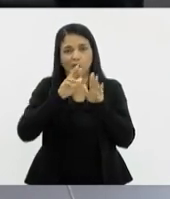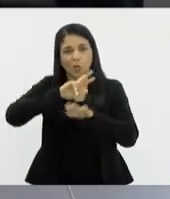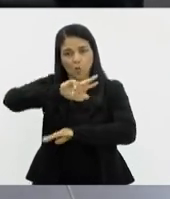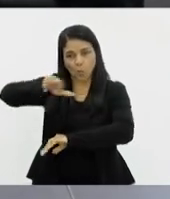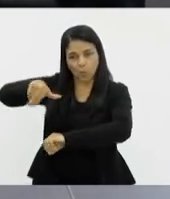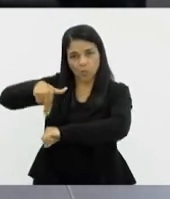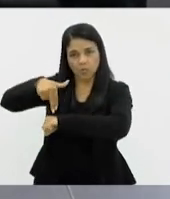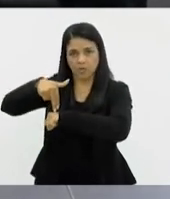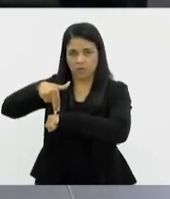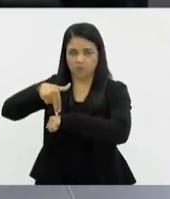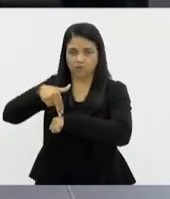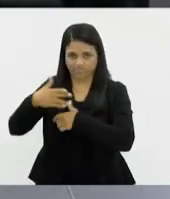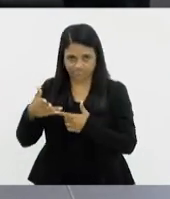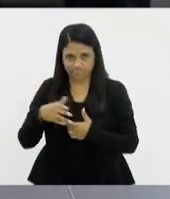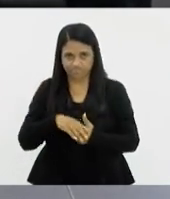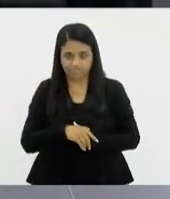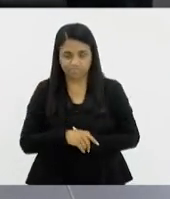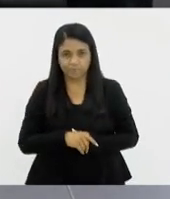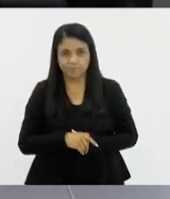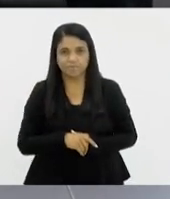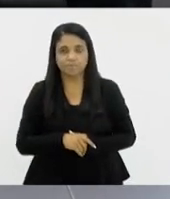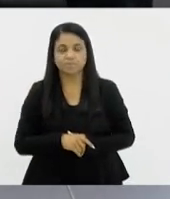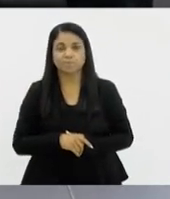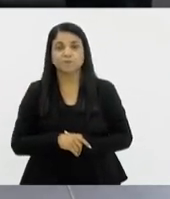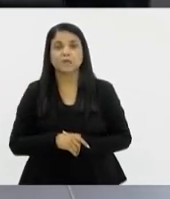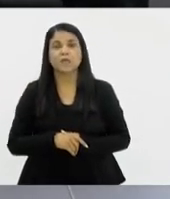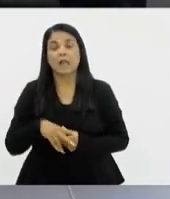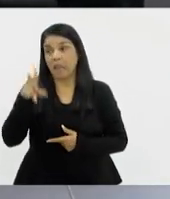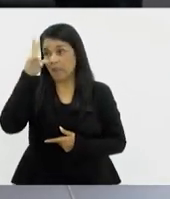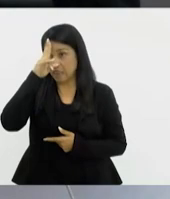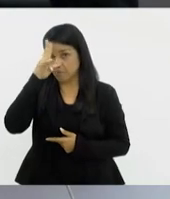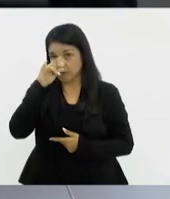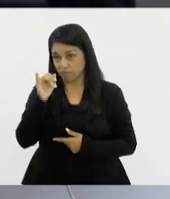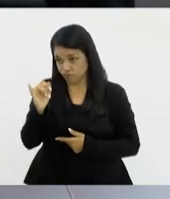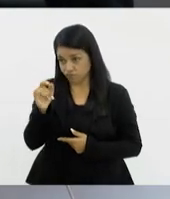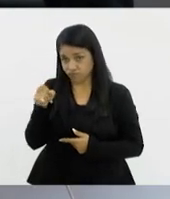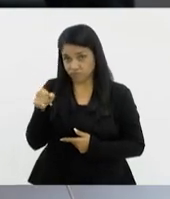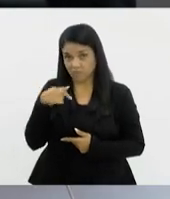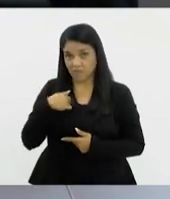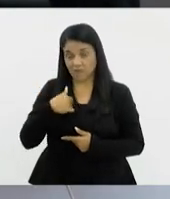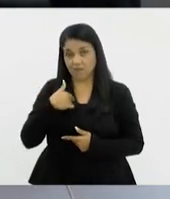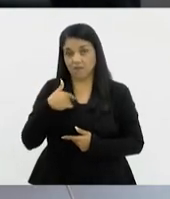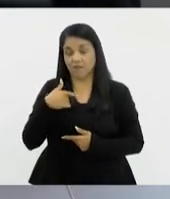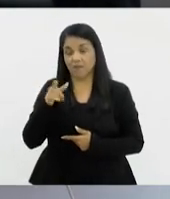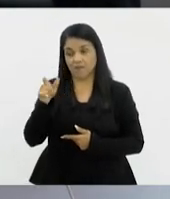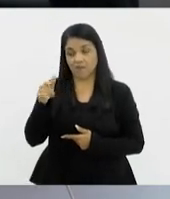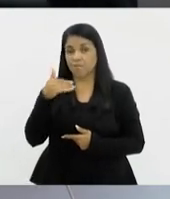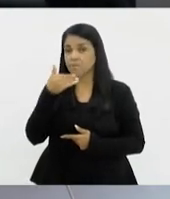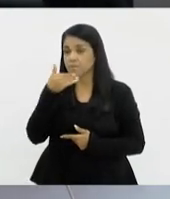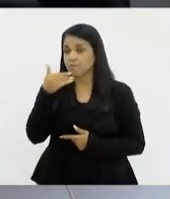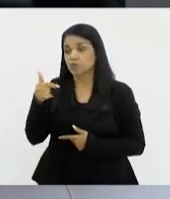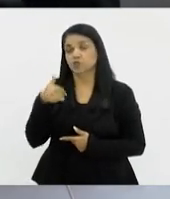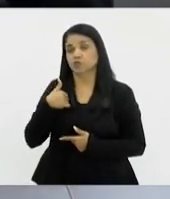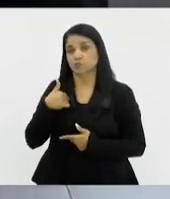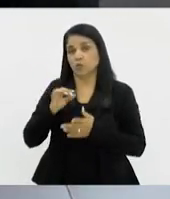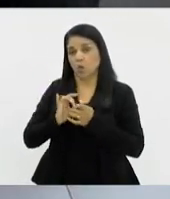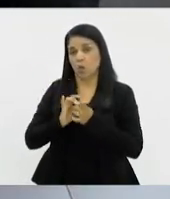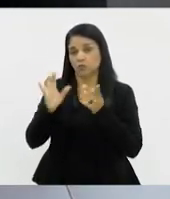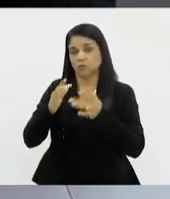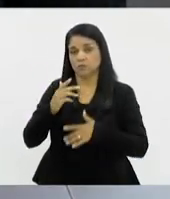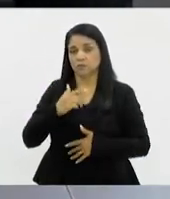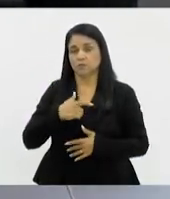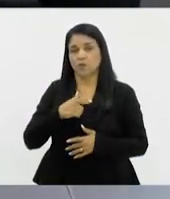fazer. Aí eu queria lembrar Vossa Excelência que, na minha frente, Vossa Excelência pediu autorização ao